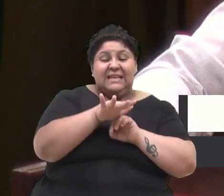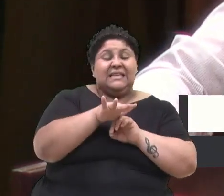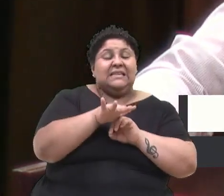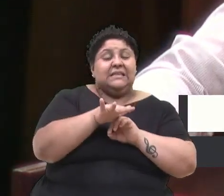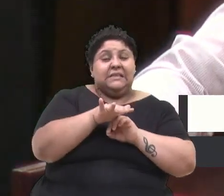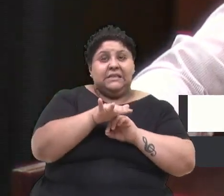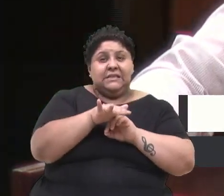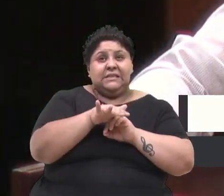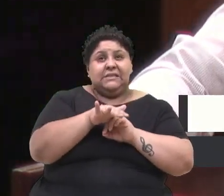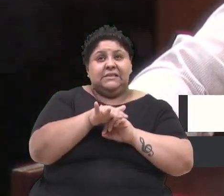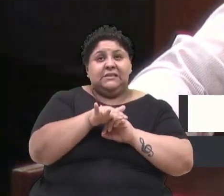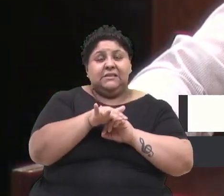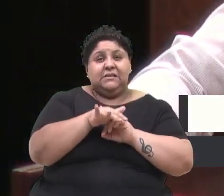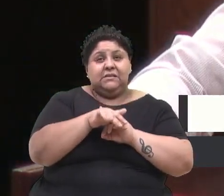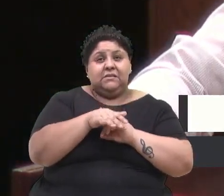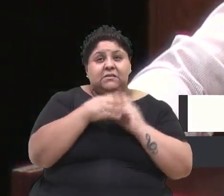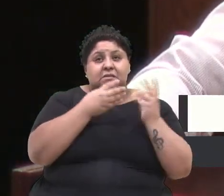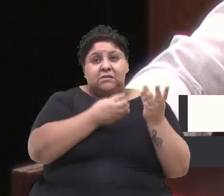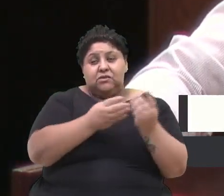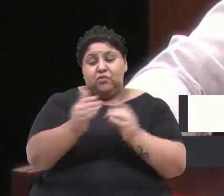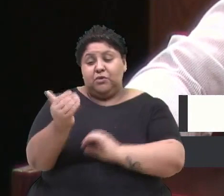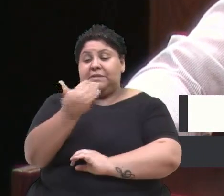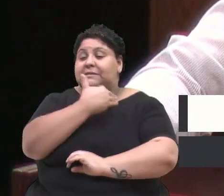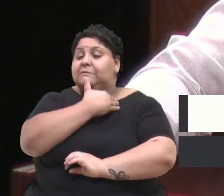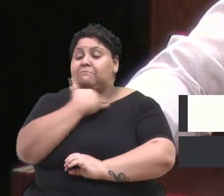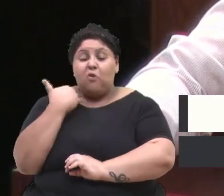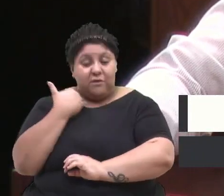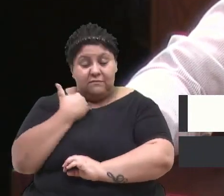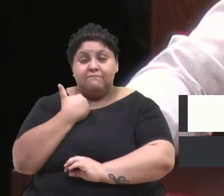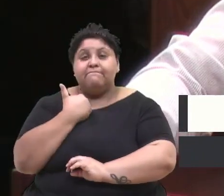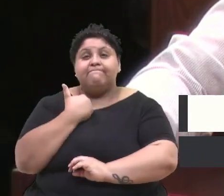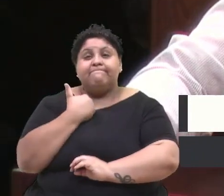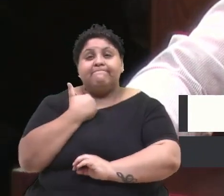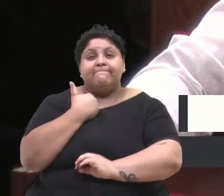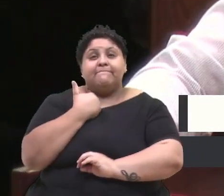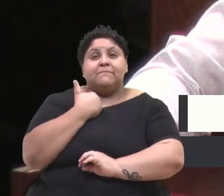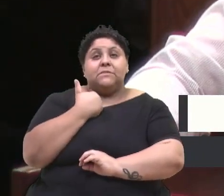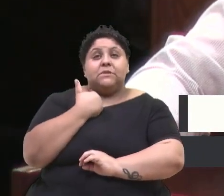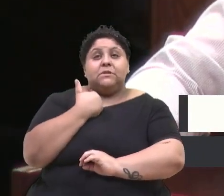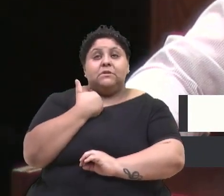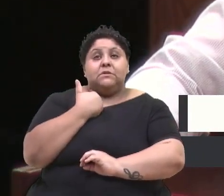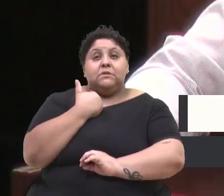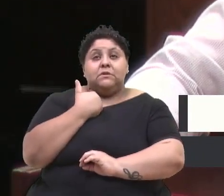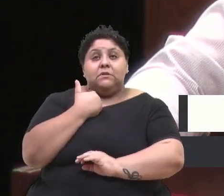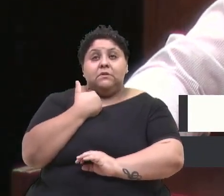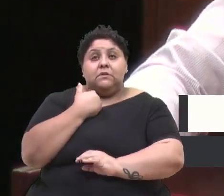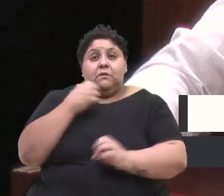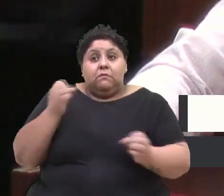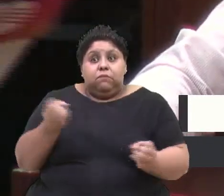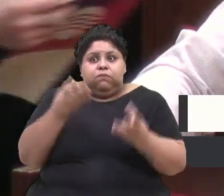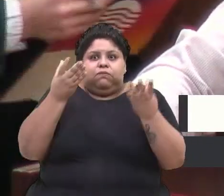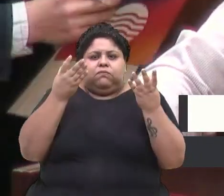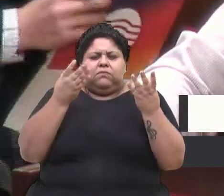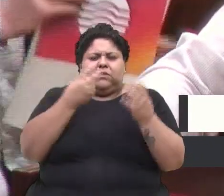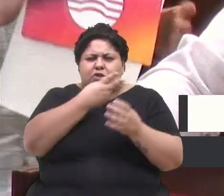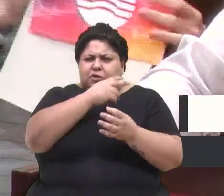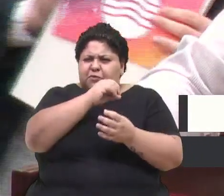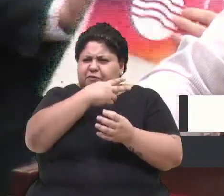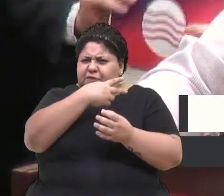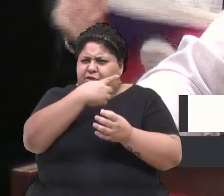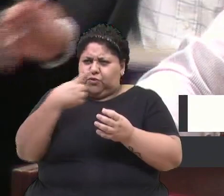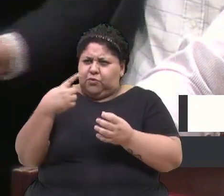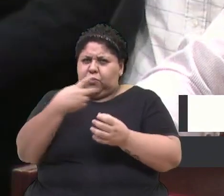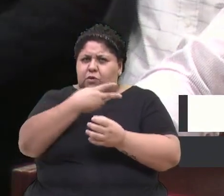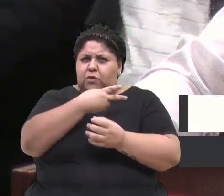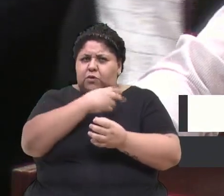uma pandemia com milhares de mortes e muito otimistas lá em 2021, 22, e nesse ano de